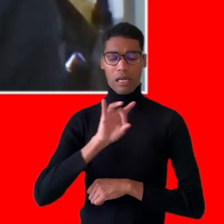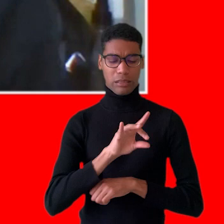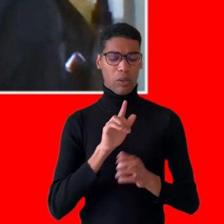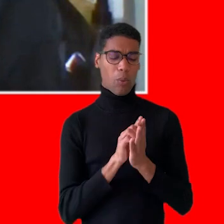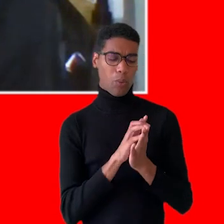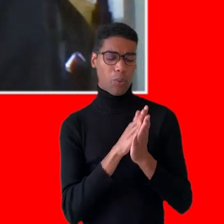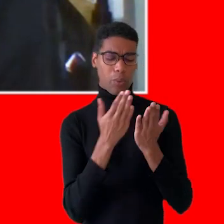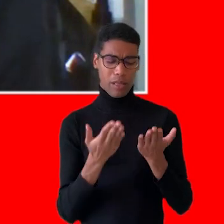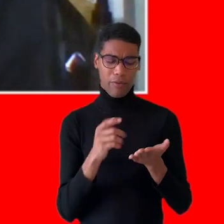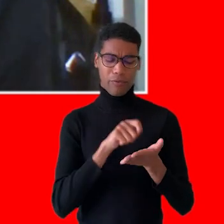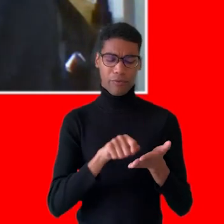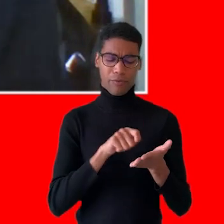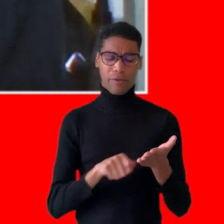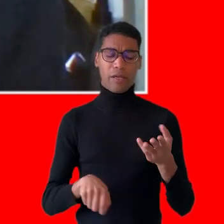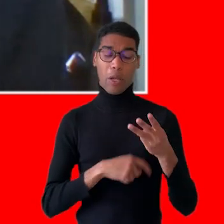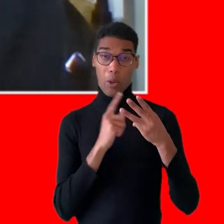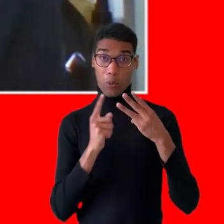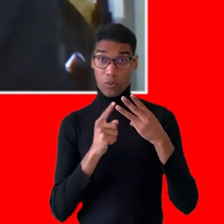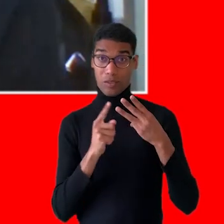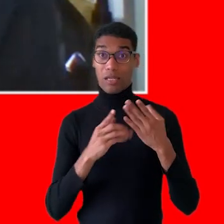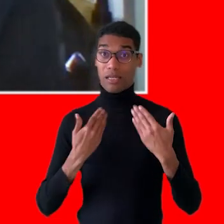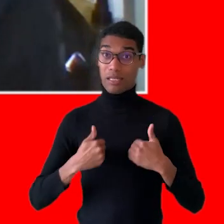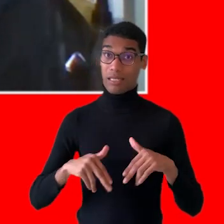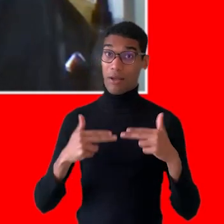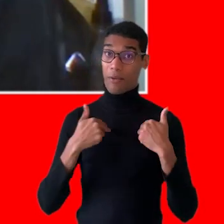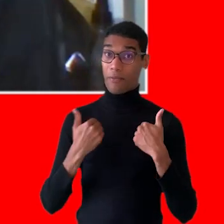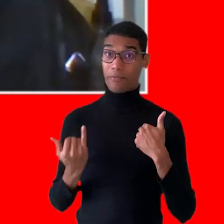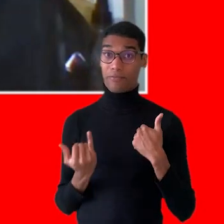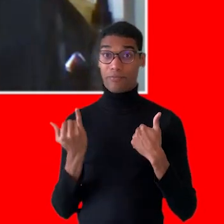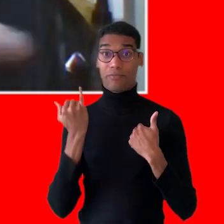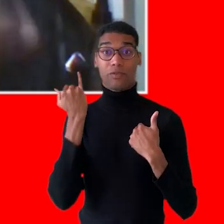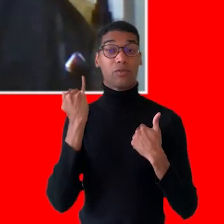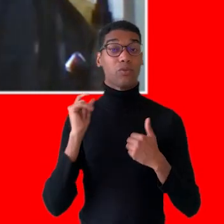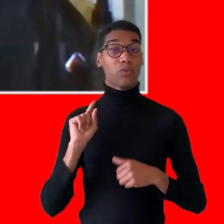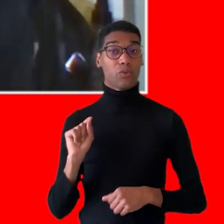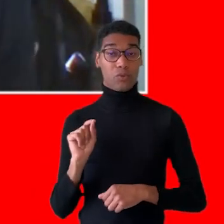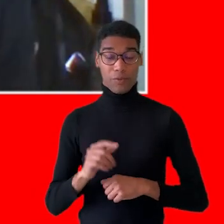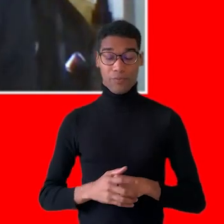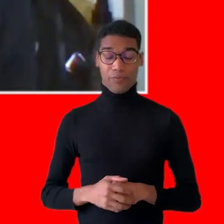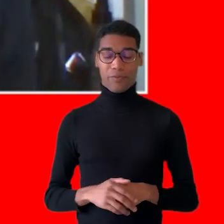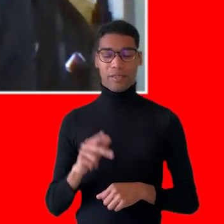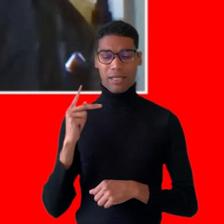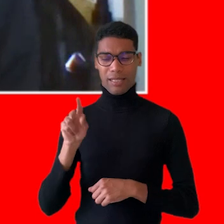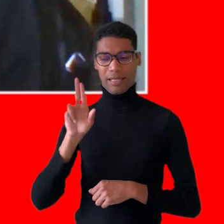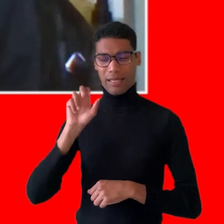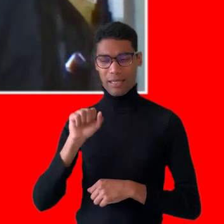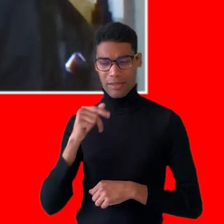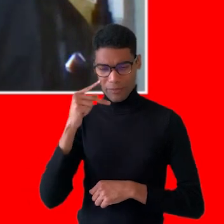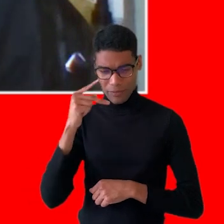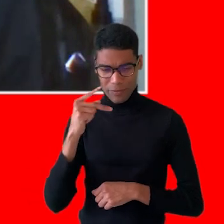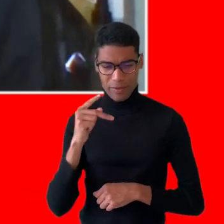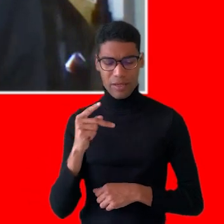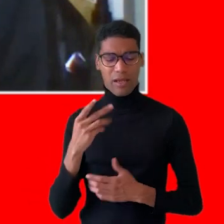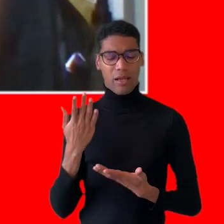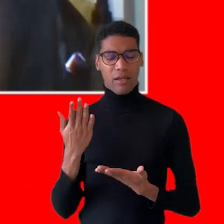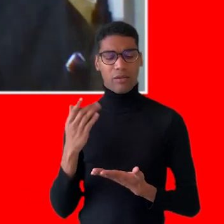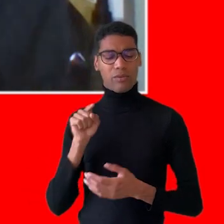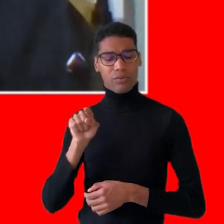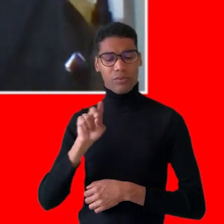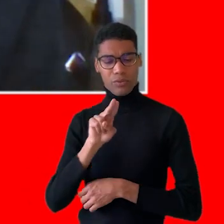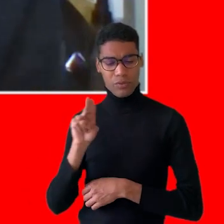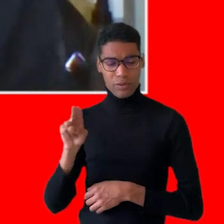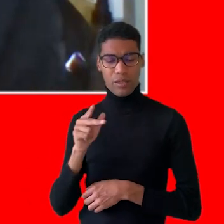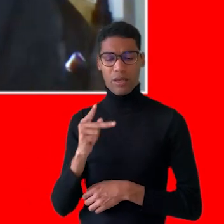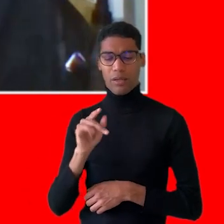um livro, e um terceiro, um antropólogo muito importante, aí da sua universidade, eu acho, Flávia,